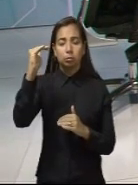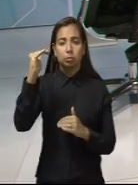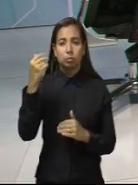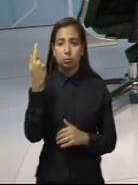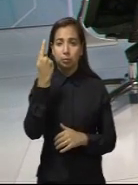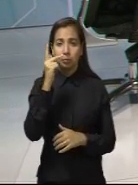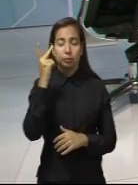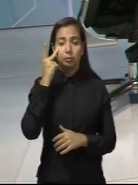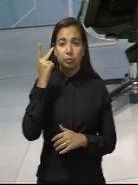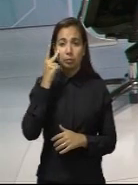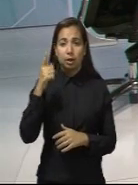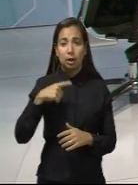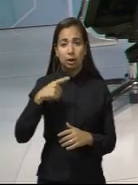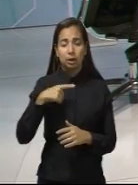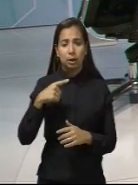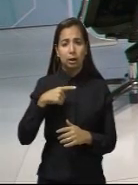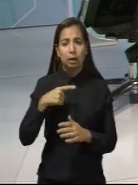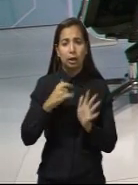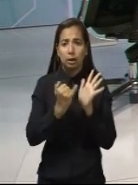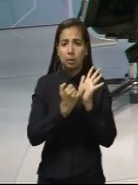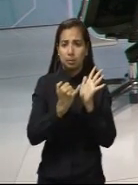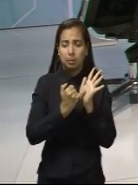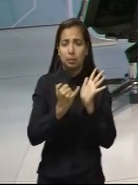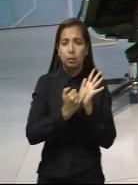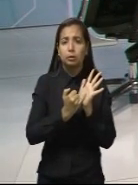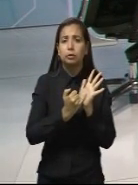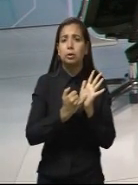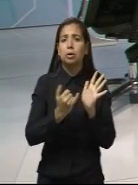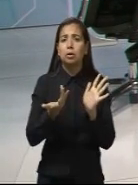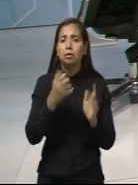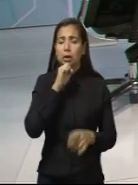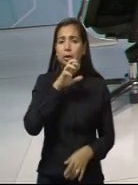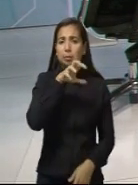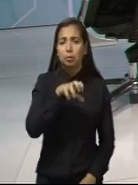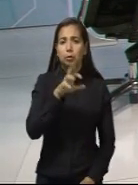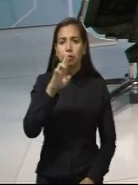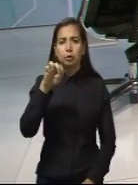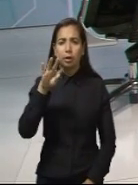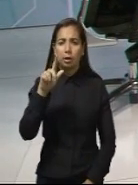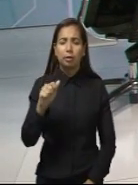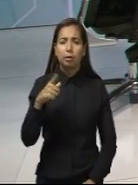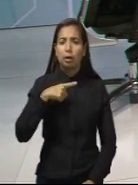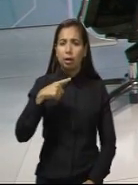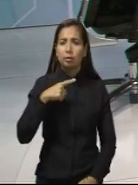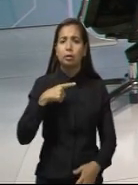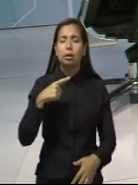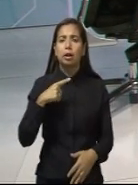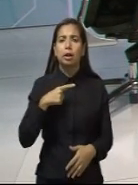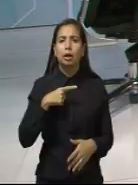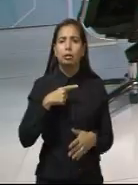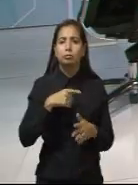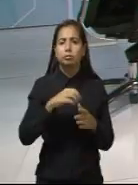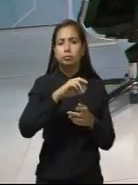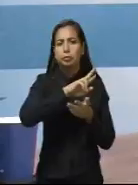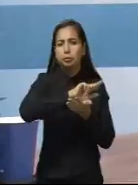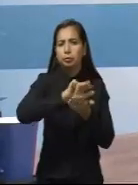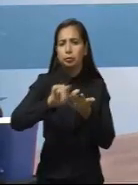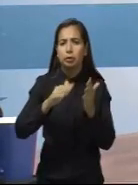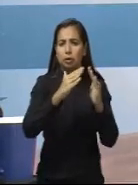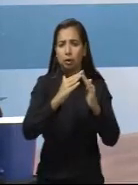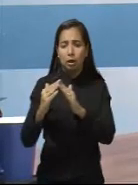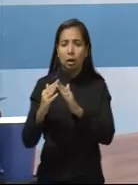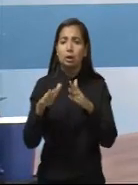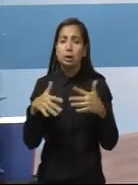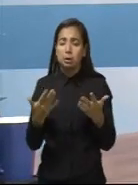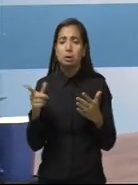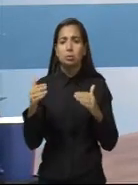200 imóveis declarados em seu imposto de renda, nada contra, em São Paulo, diz que é a favor, sim, da manutenção do